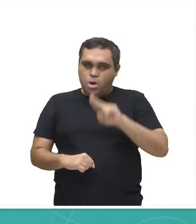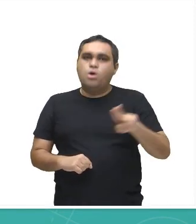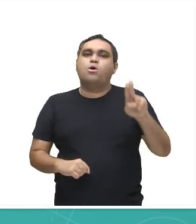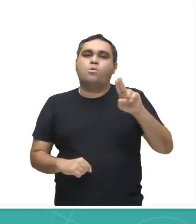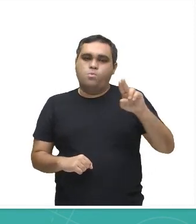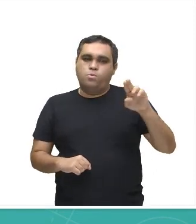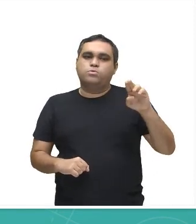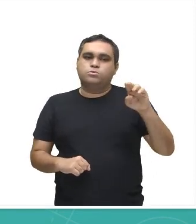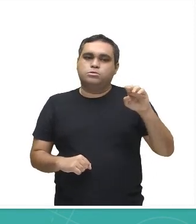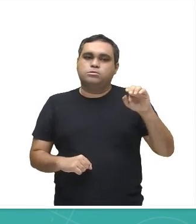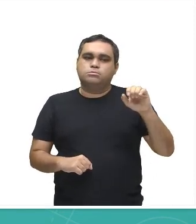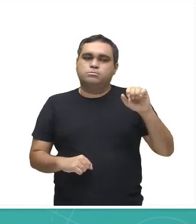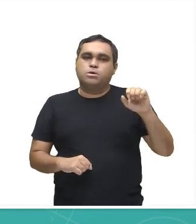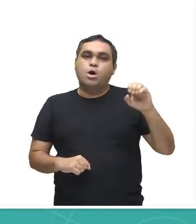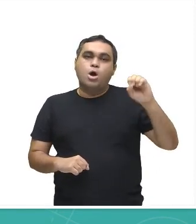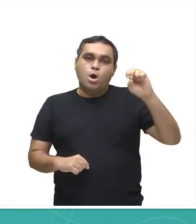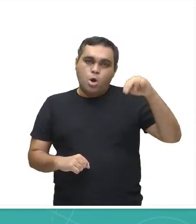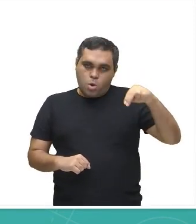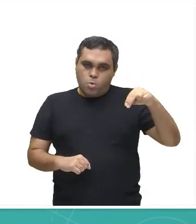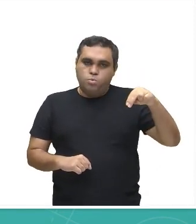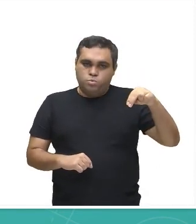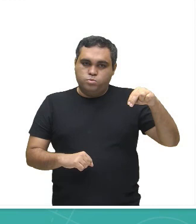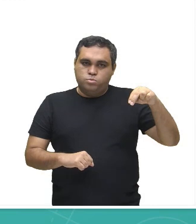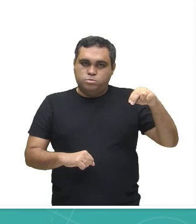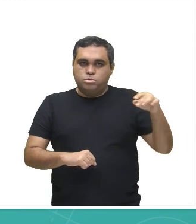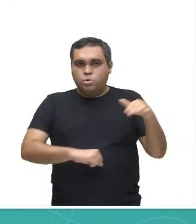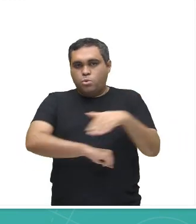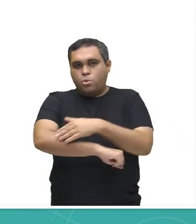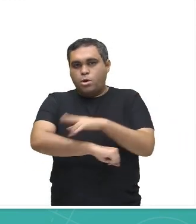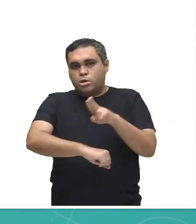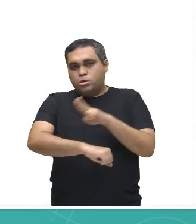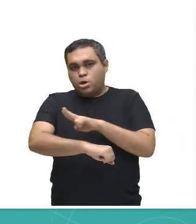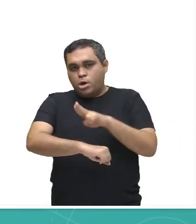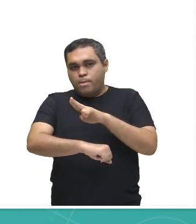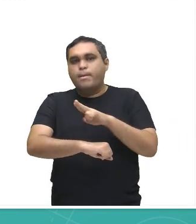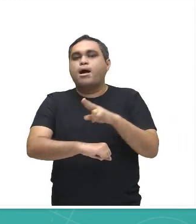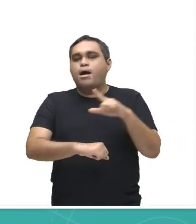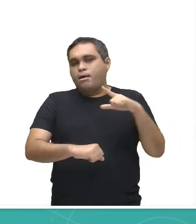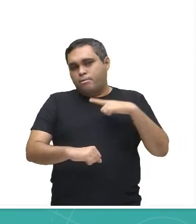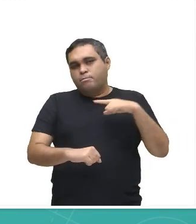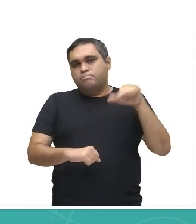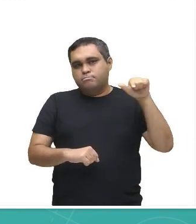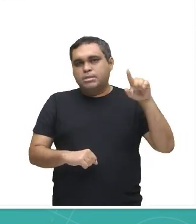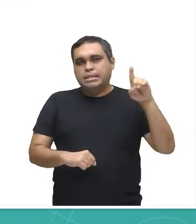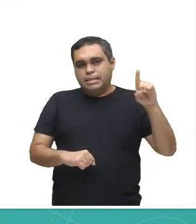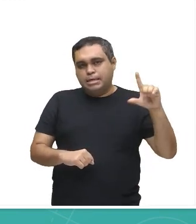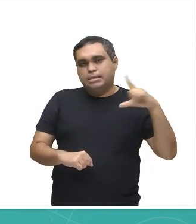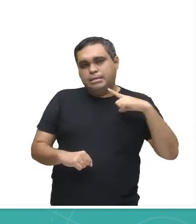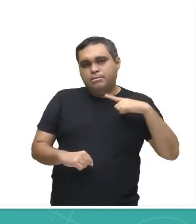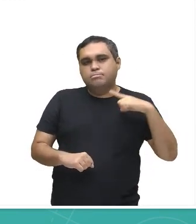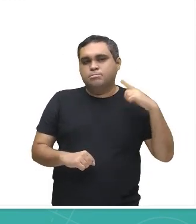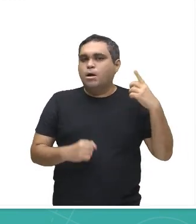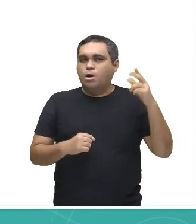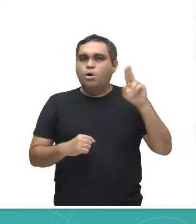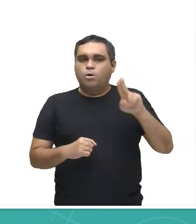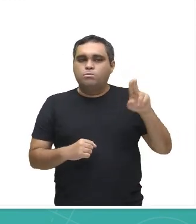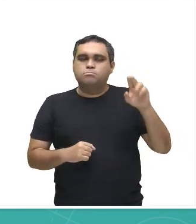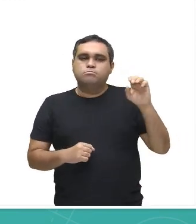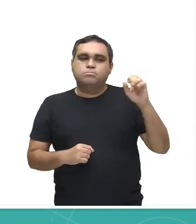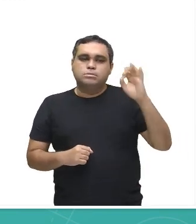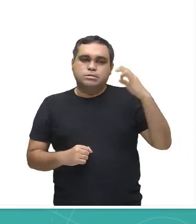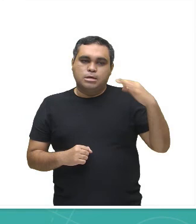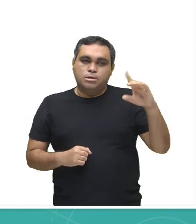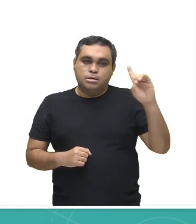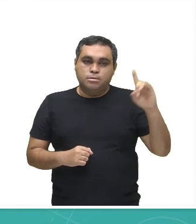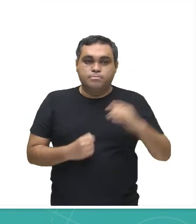left side of Cross Avenue, ok? E quando eu falo sobre andares, ok?